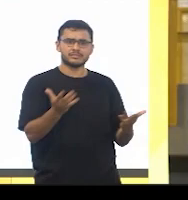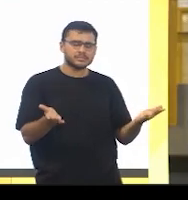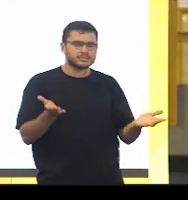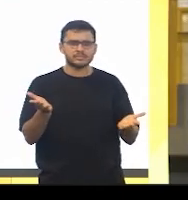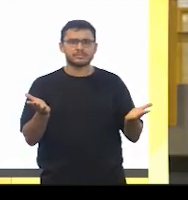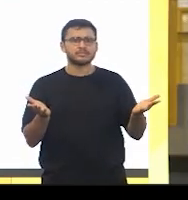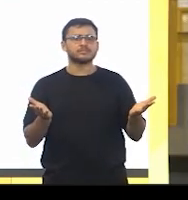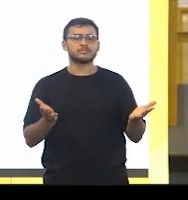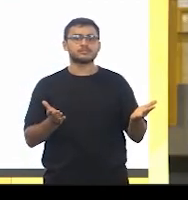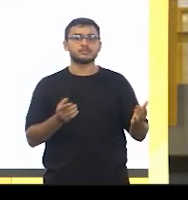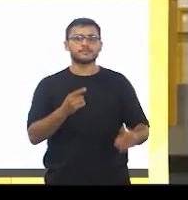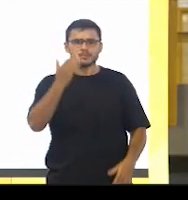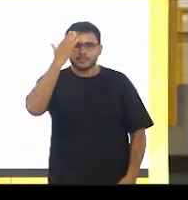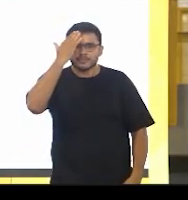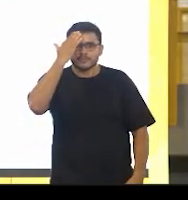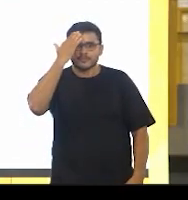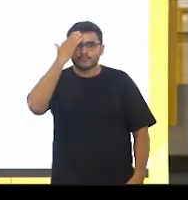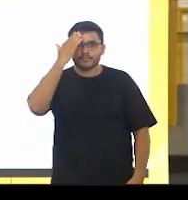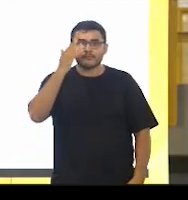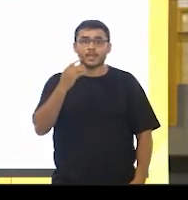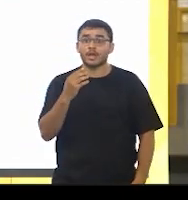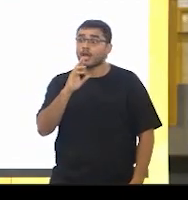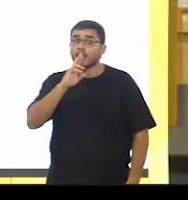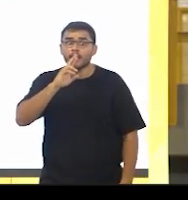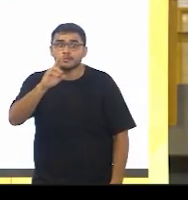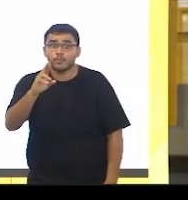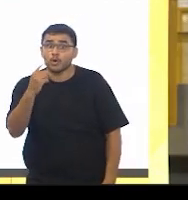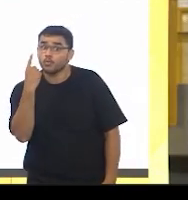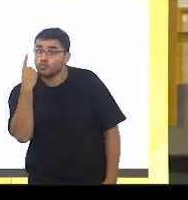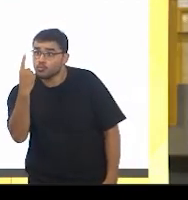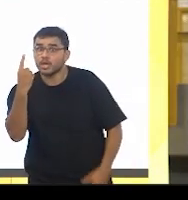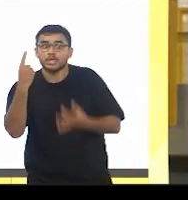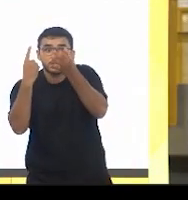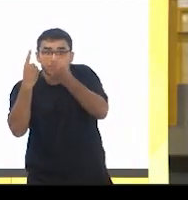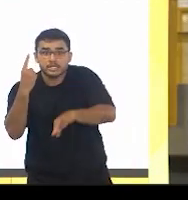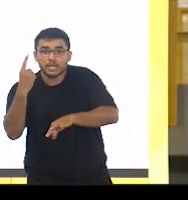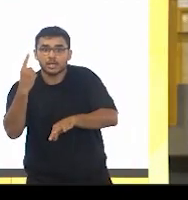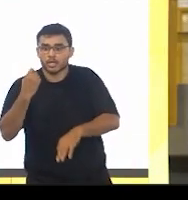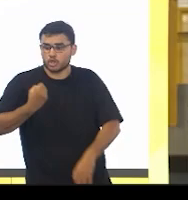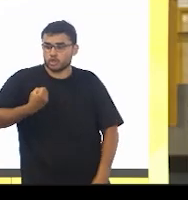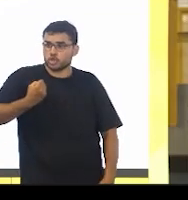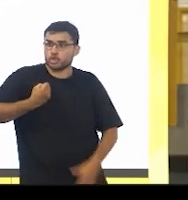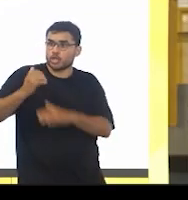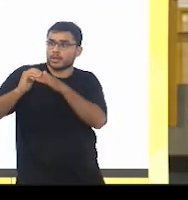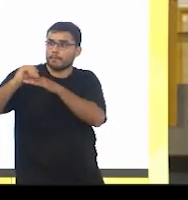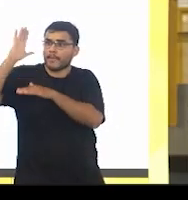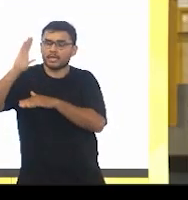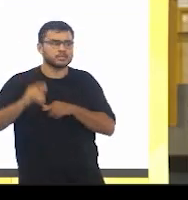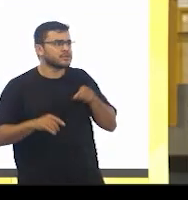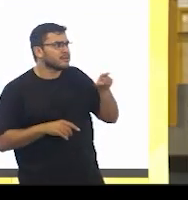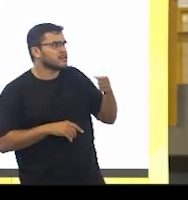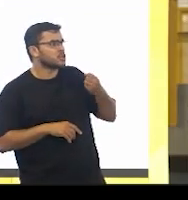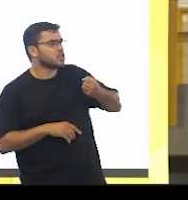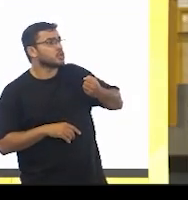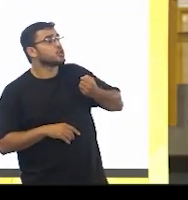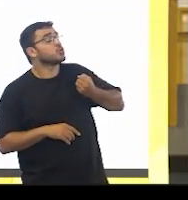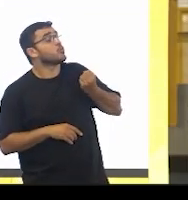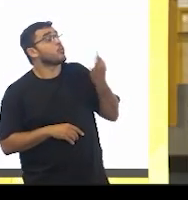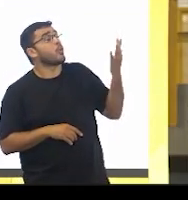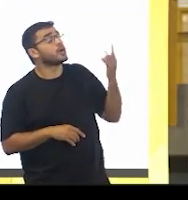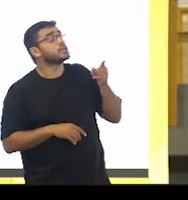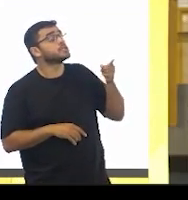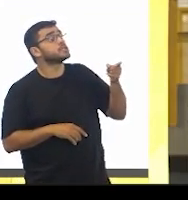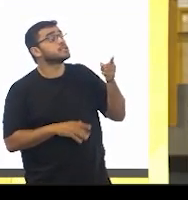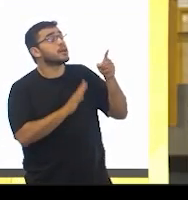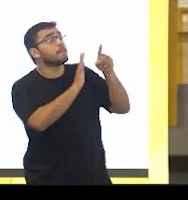Ei, pelo amor de Deus, eu sou 0 à esquerda em matemática. Quem é que teve nota maior? O que acertou uma ou